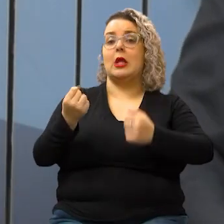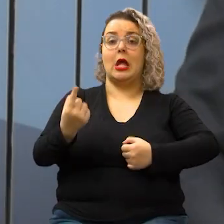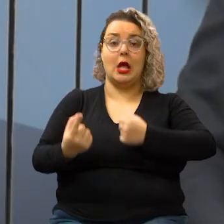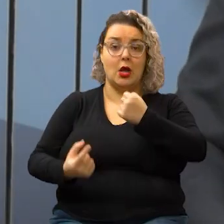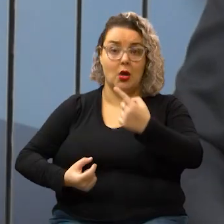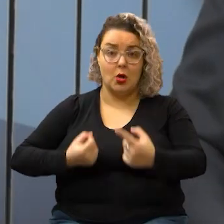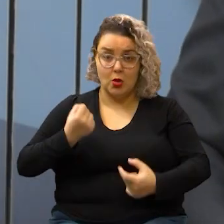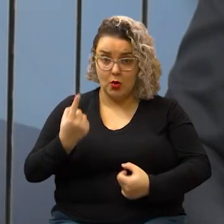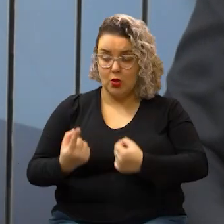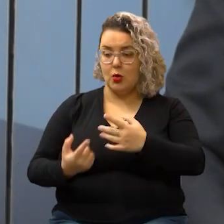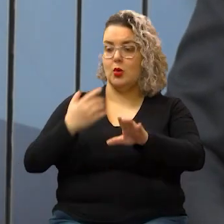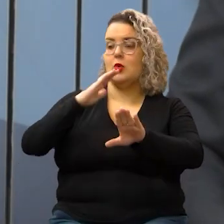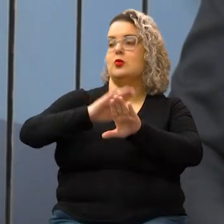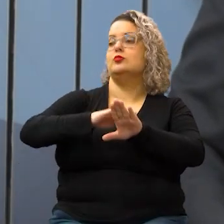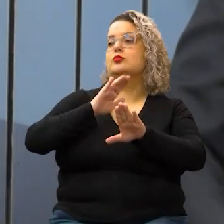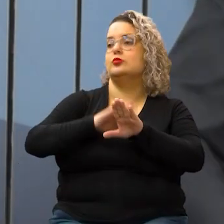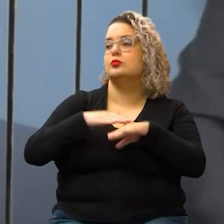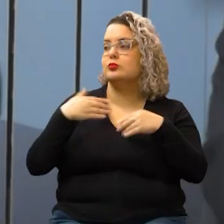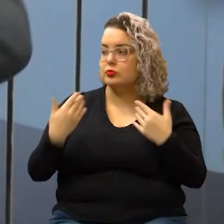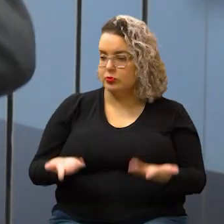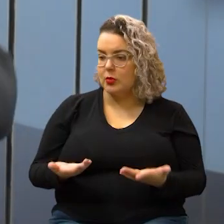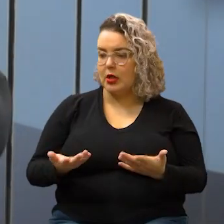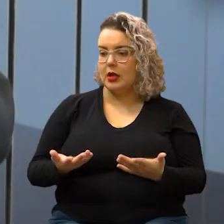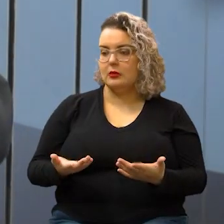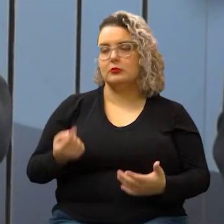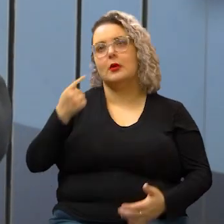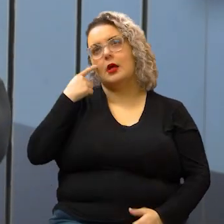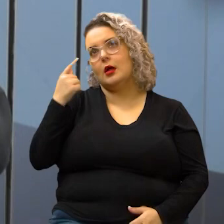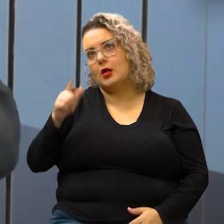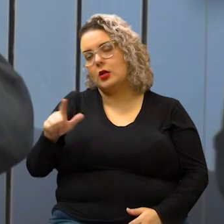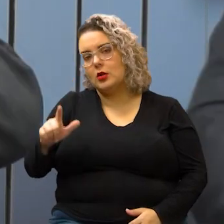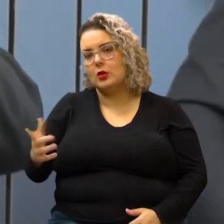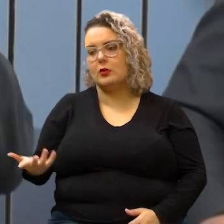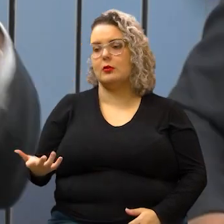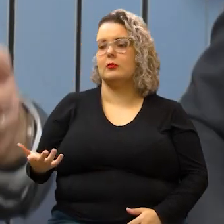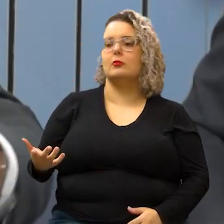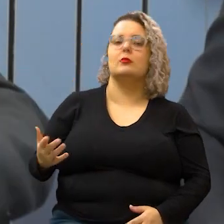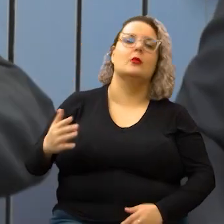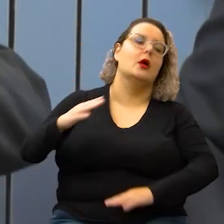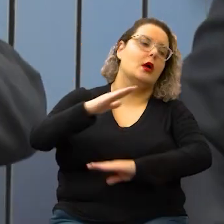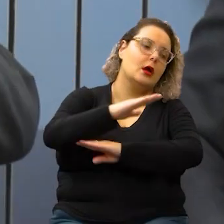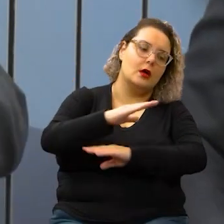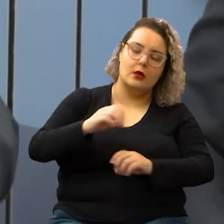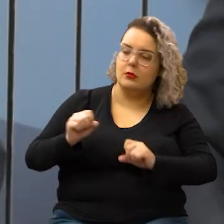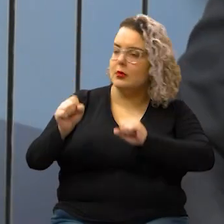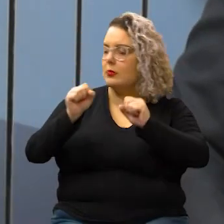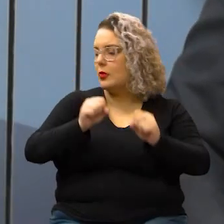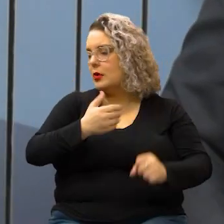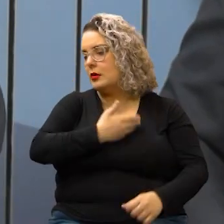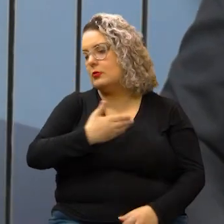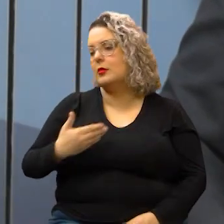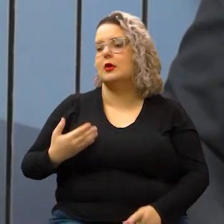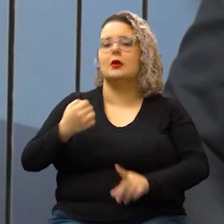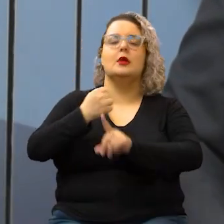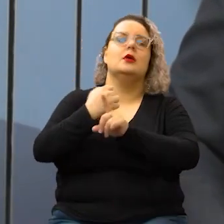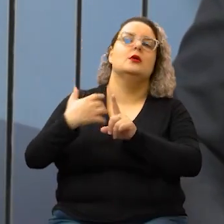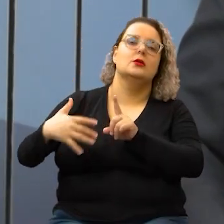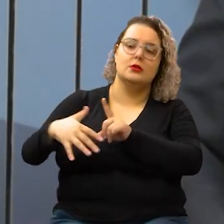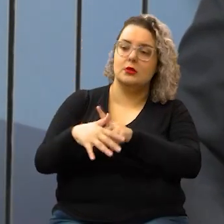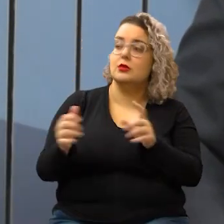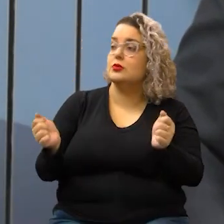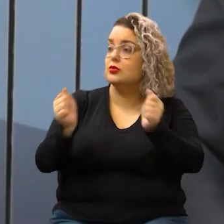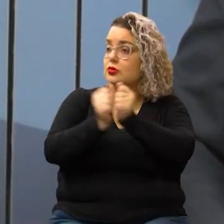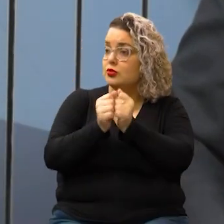algumas ações no sentido, né? E aí, claro que Câmara, Poder Público, né, a sociedade, todos juntos,